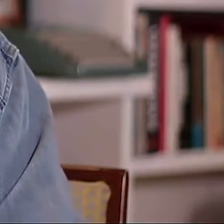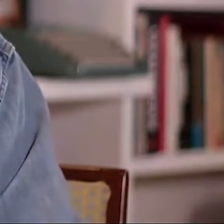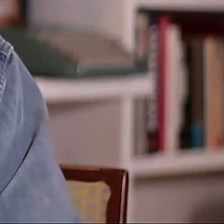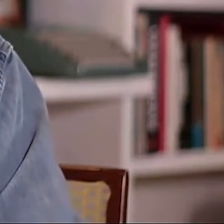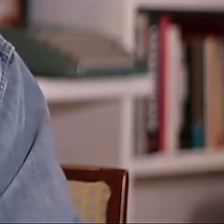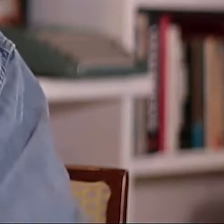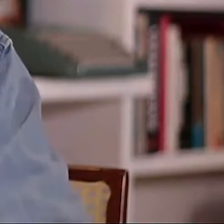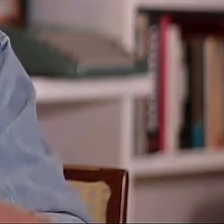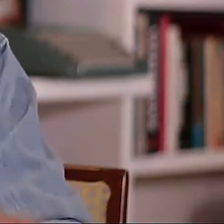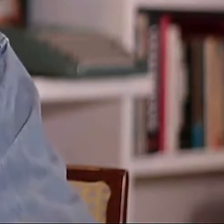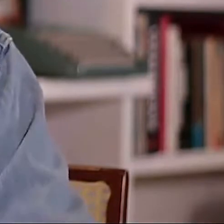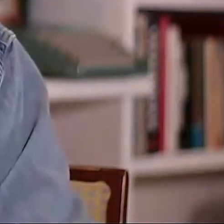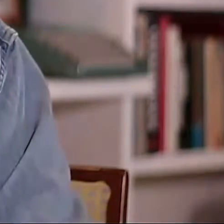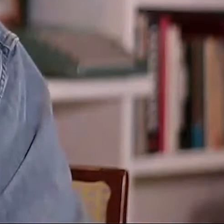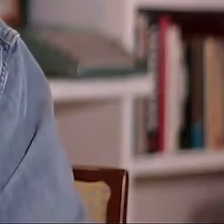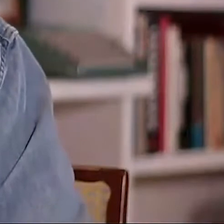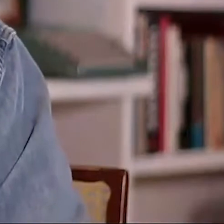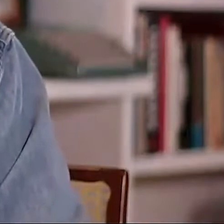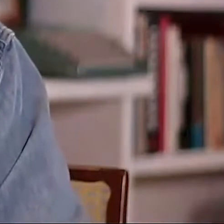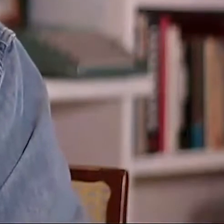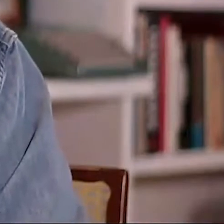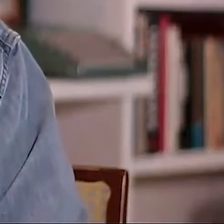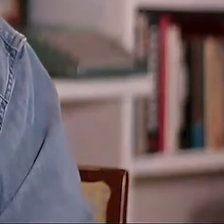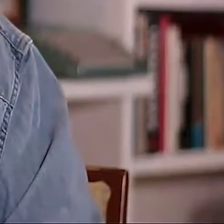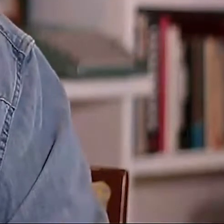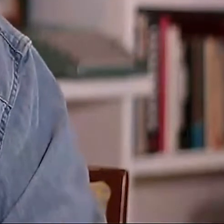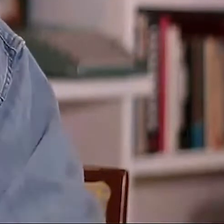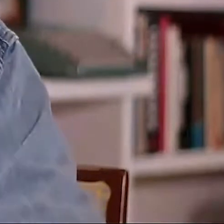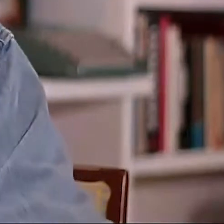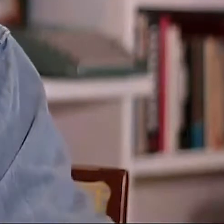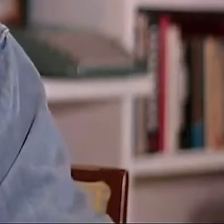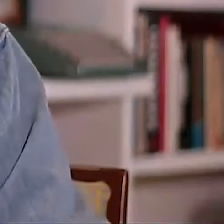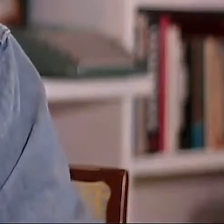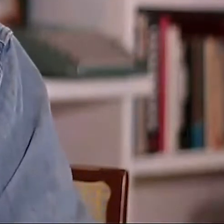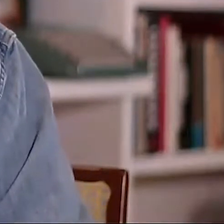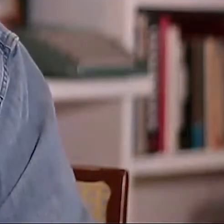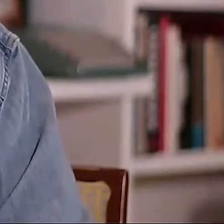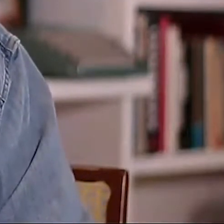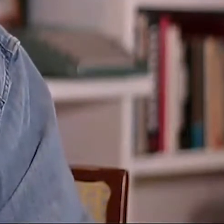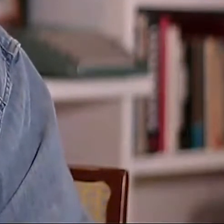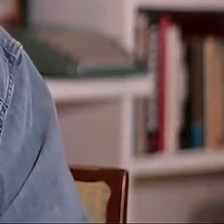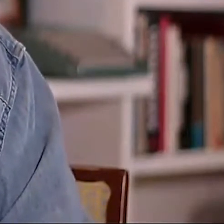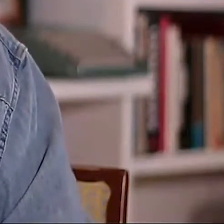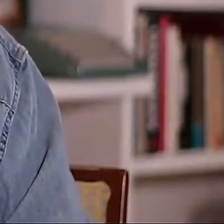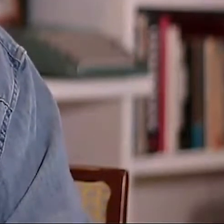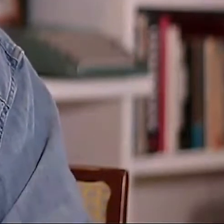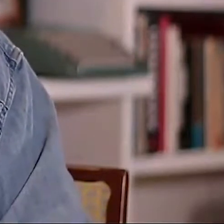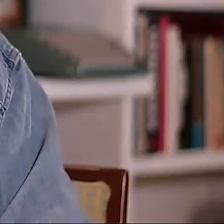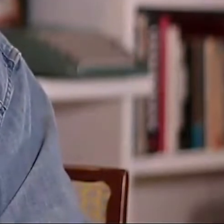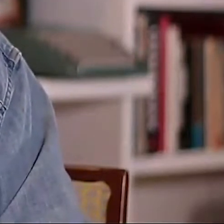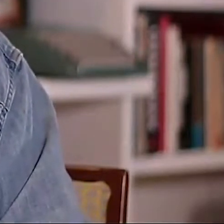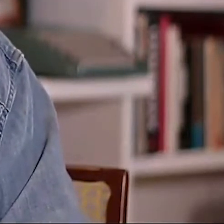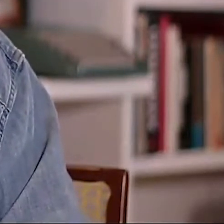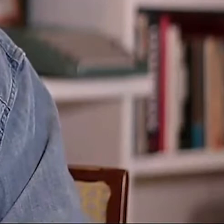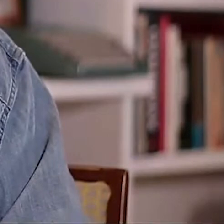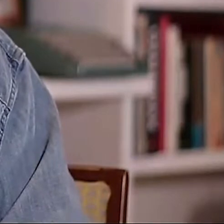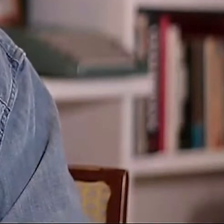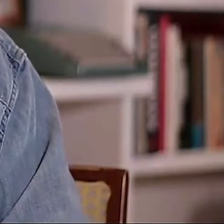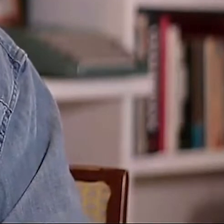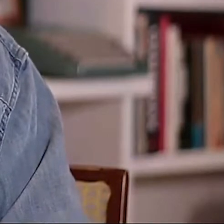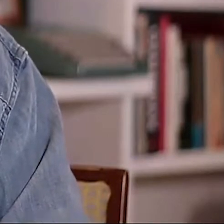problema. Depois a Record dá um jeito do Cuenca autografar.